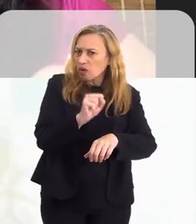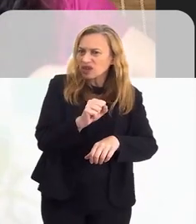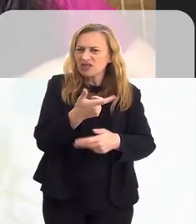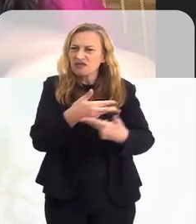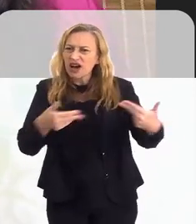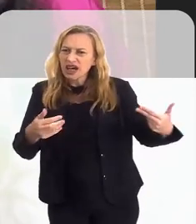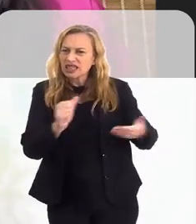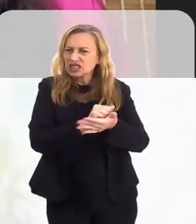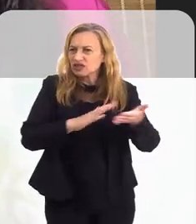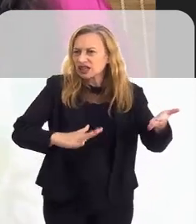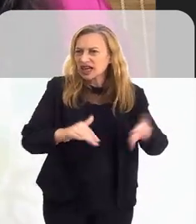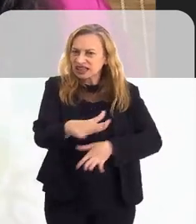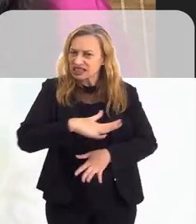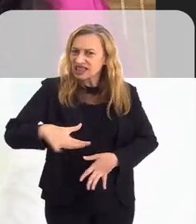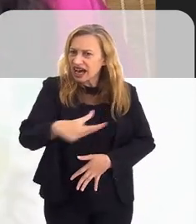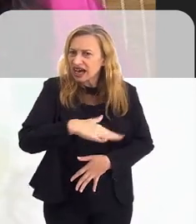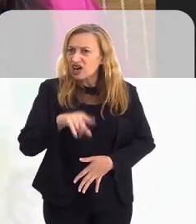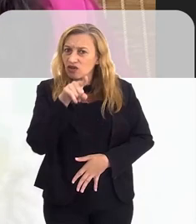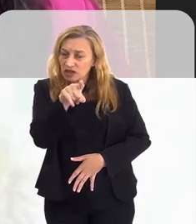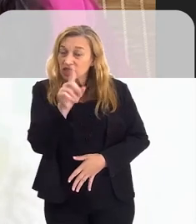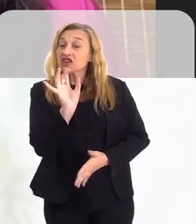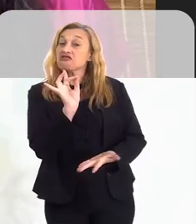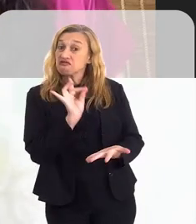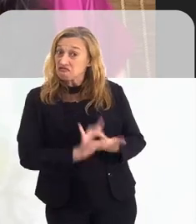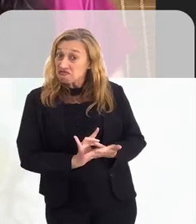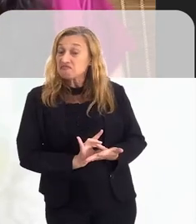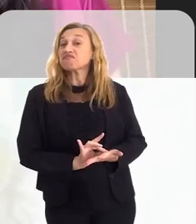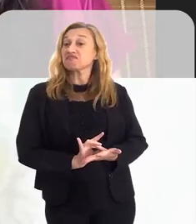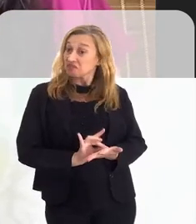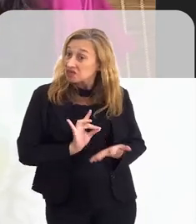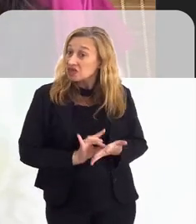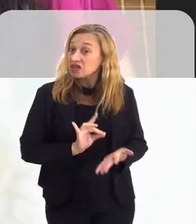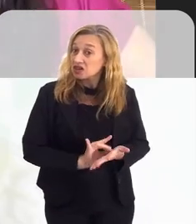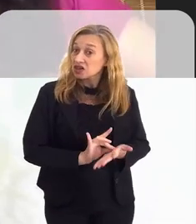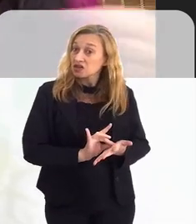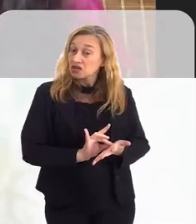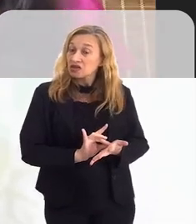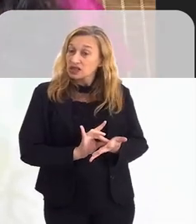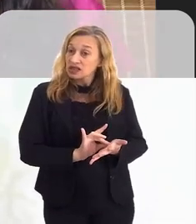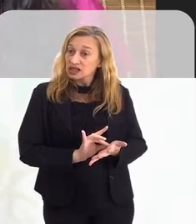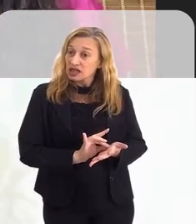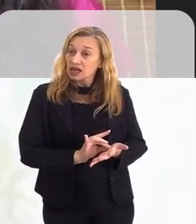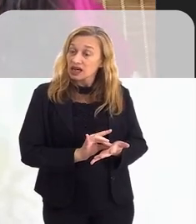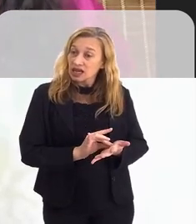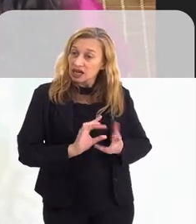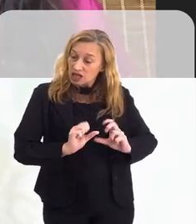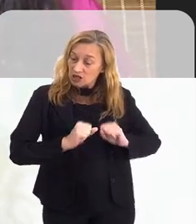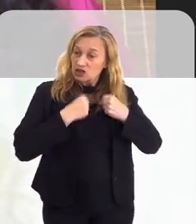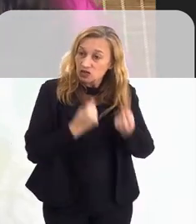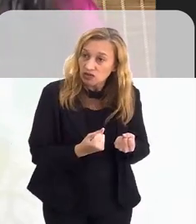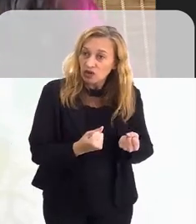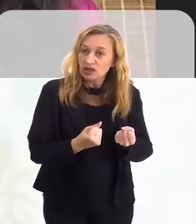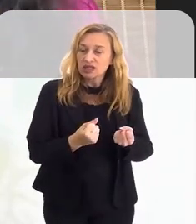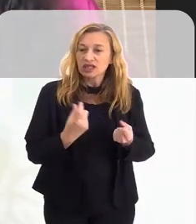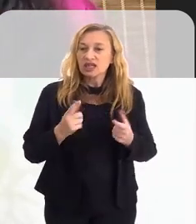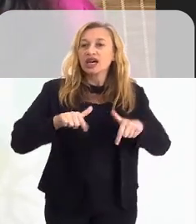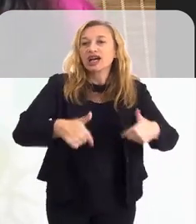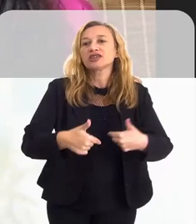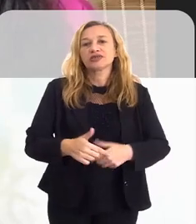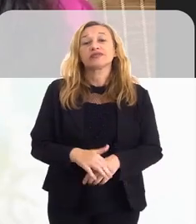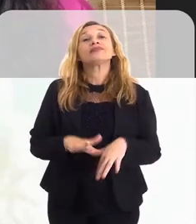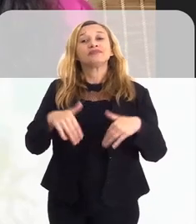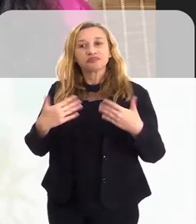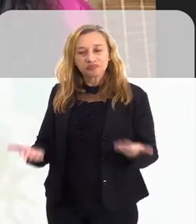você tem várias atividades, né, nessa área, você realmente levanta essa bandeira, segura e coloca no